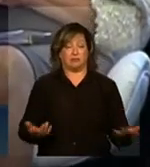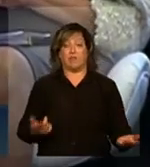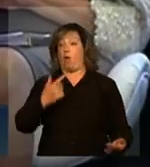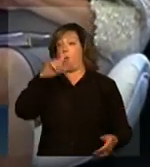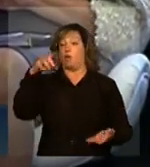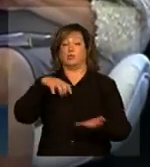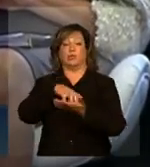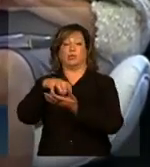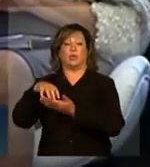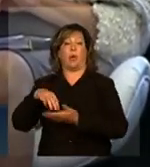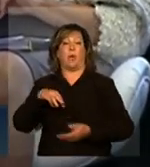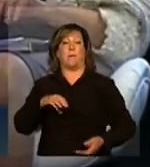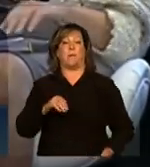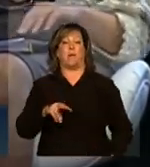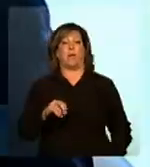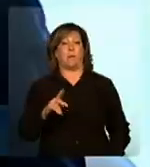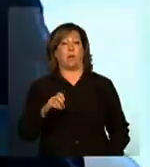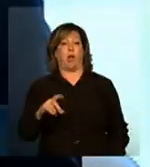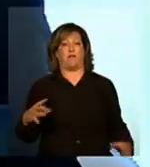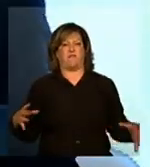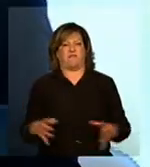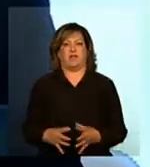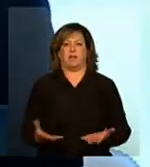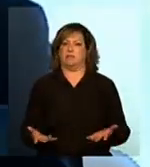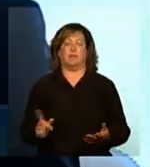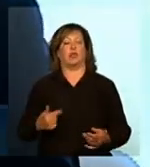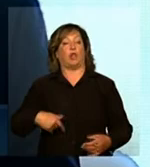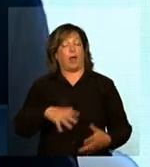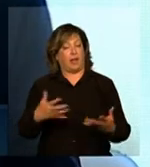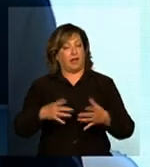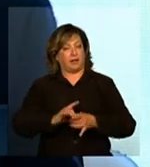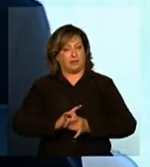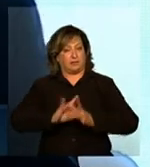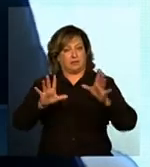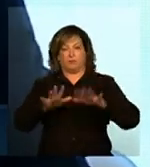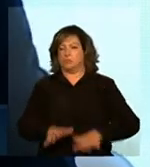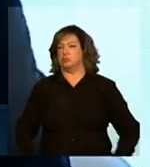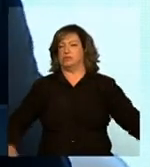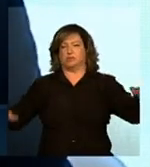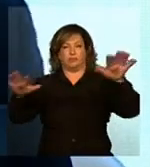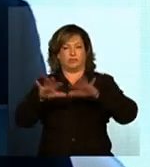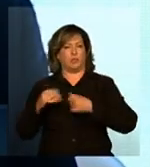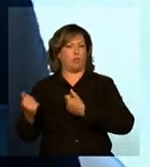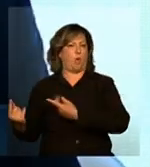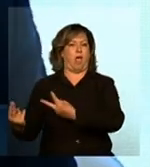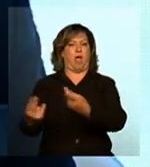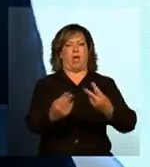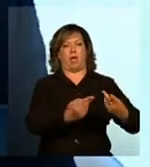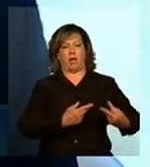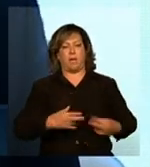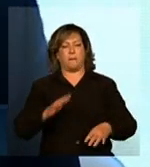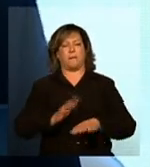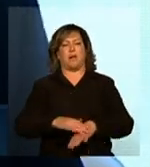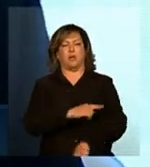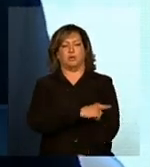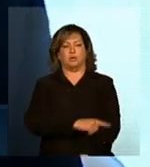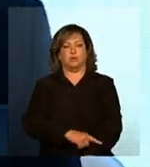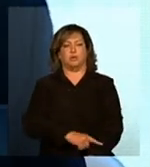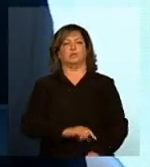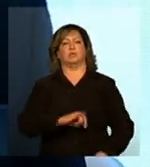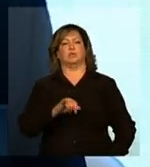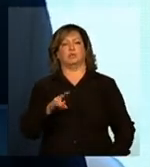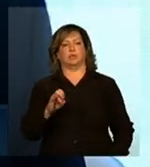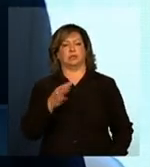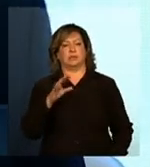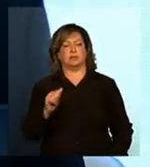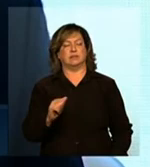grupos monopolistas. E nós queremos construir um país mais equânime, mais igual, com mais justiça social, e, para isso,